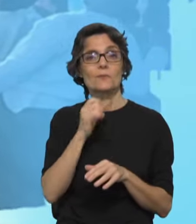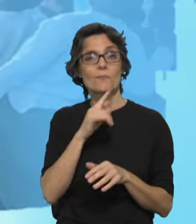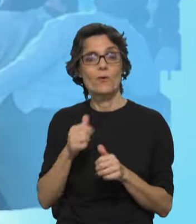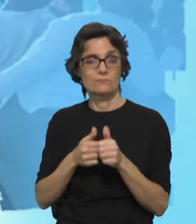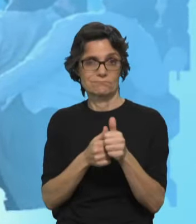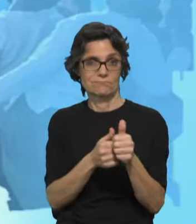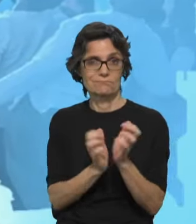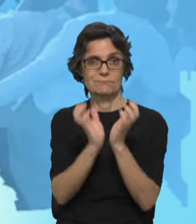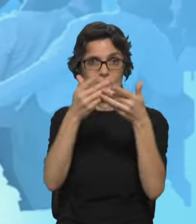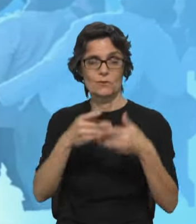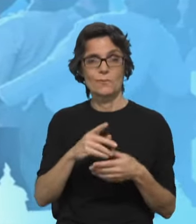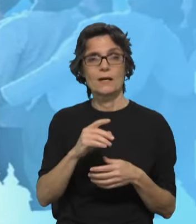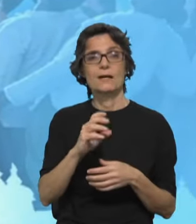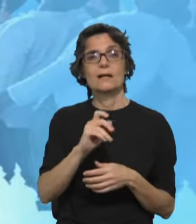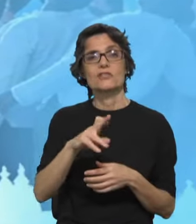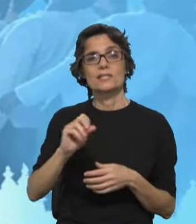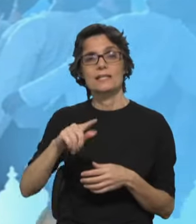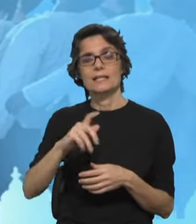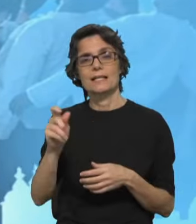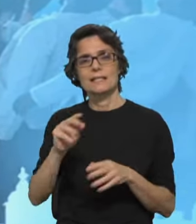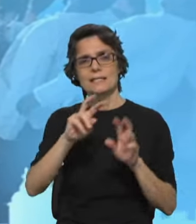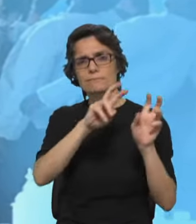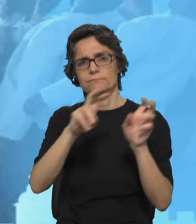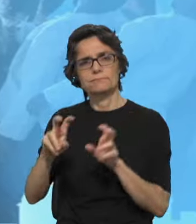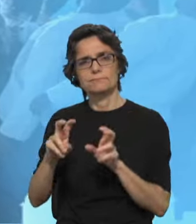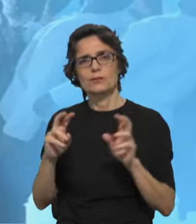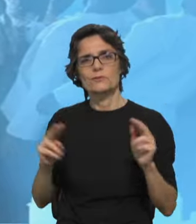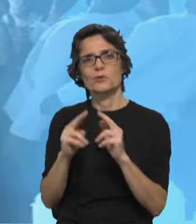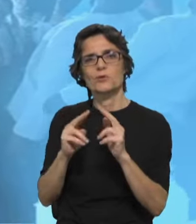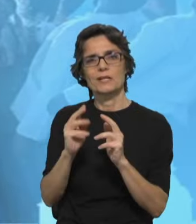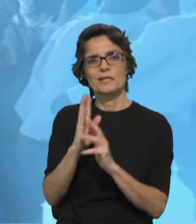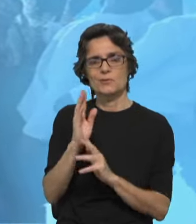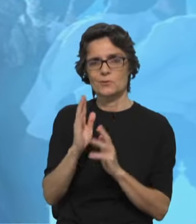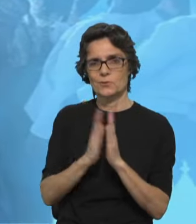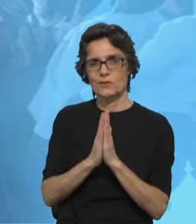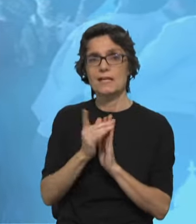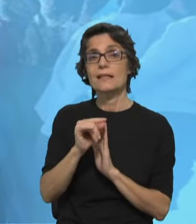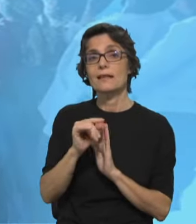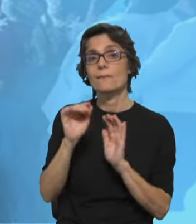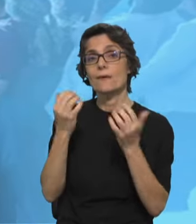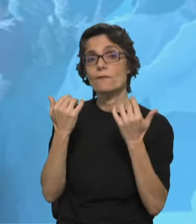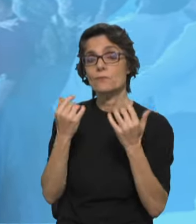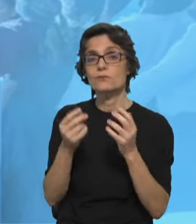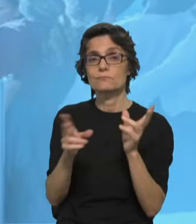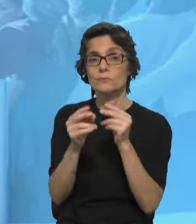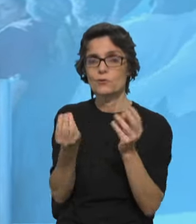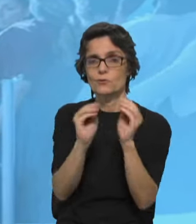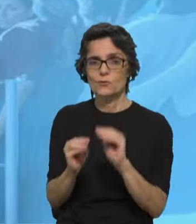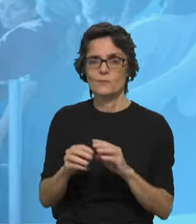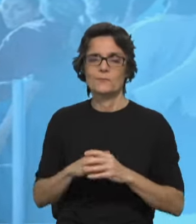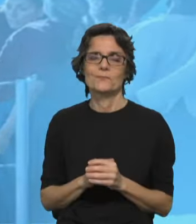portal da Agência Eclésia notícias sobre o Congresso Eucarístico de que falamos, assim como a informação que atualizamos a cada